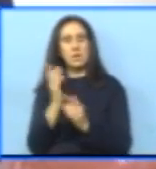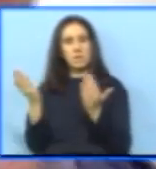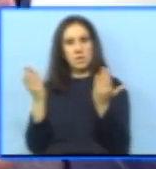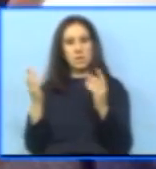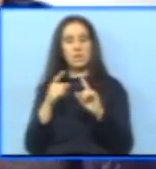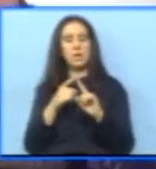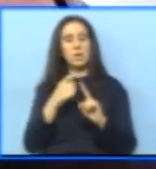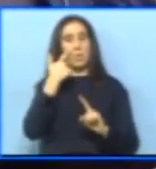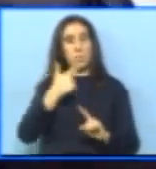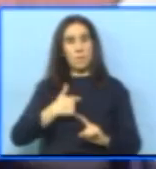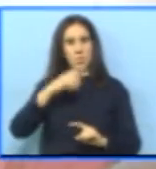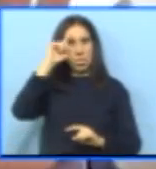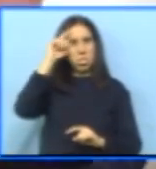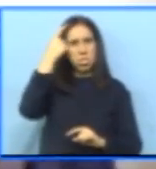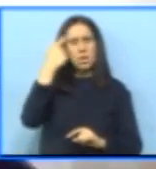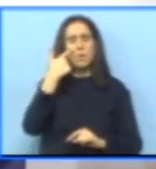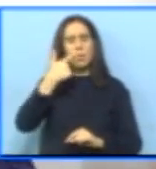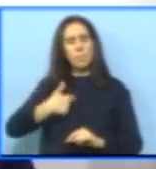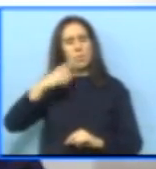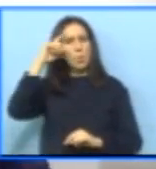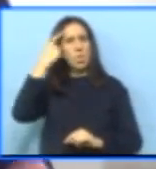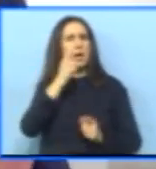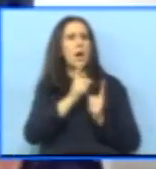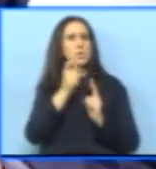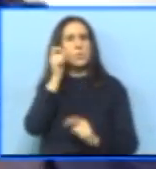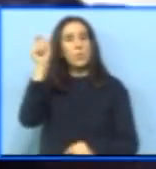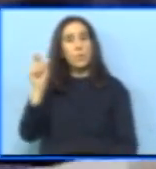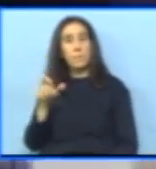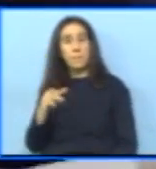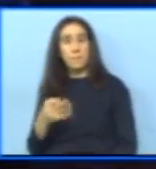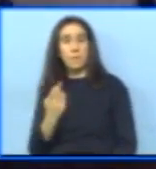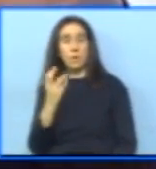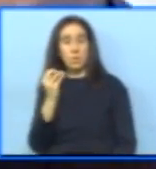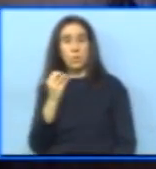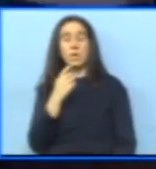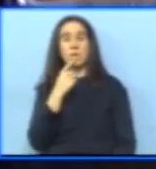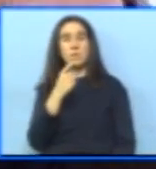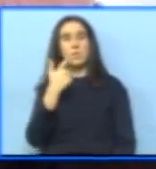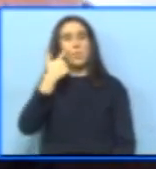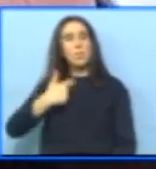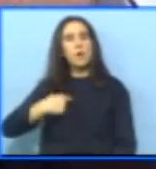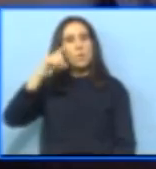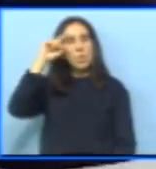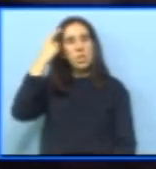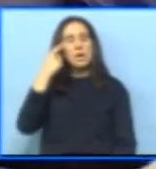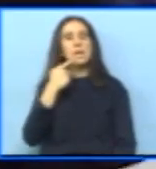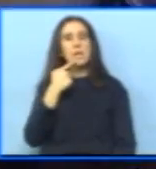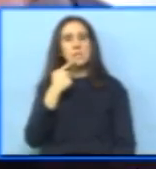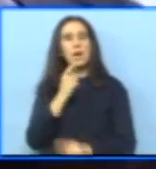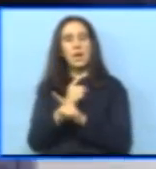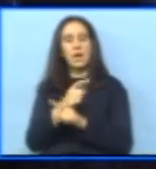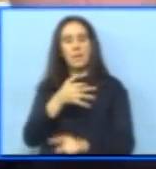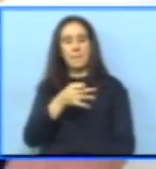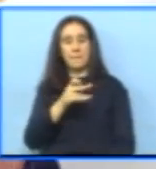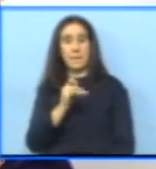humana e o que é a sabedoria humana. Paulo está aqui a falar da sabedoria humana como seja o conjunto da paideia, ou seja,